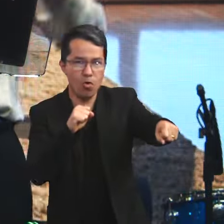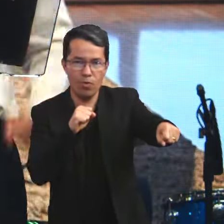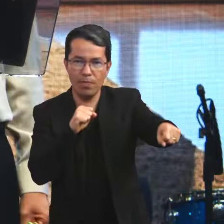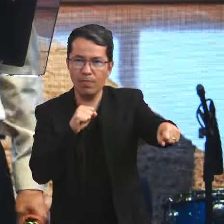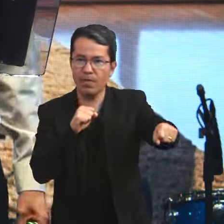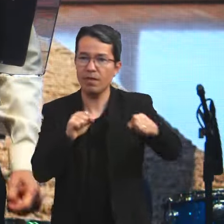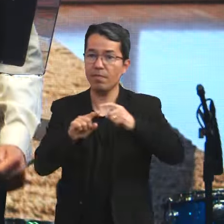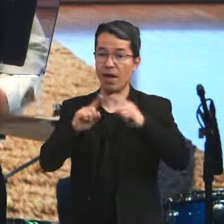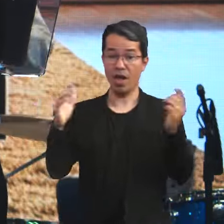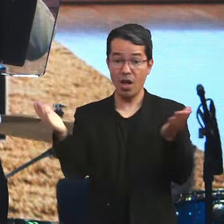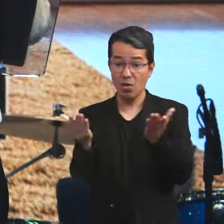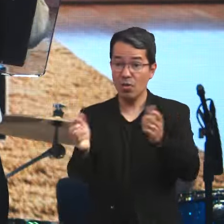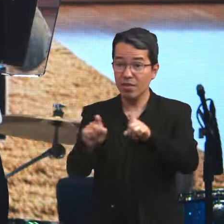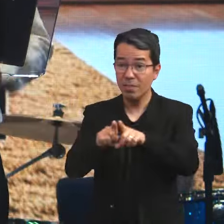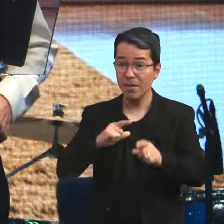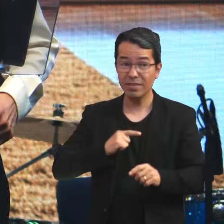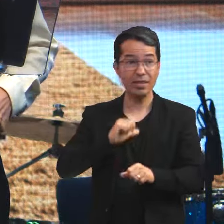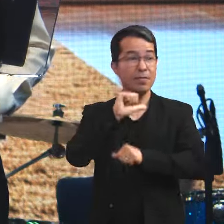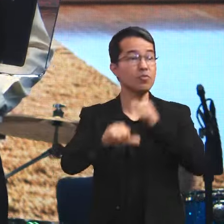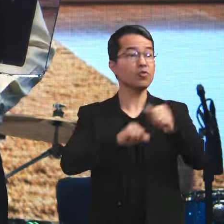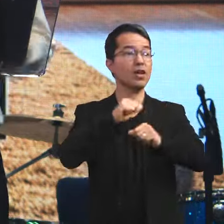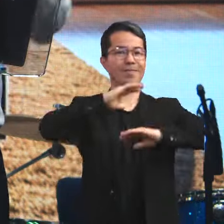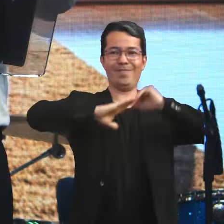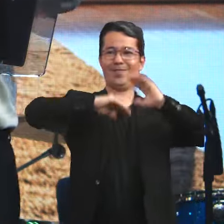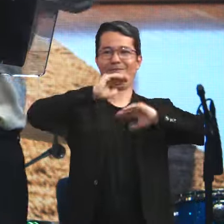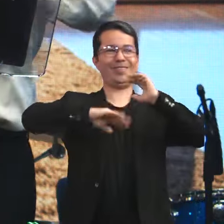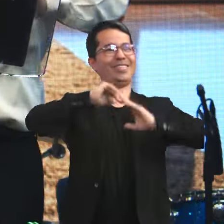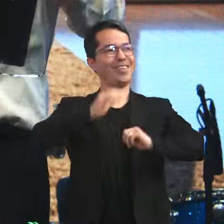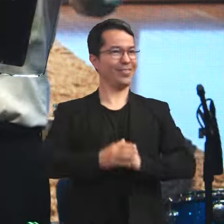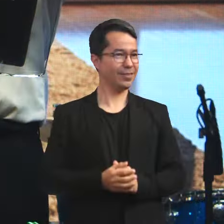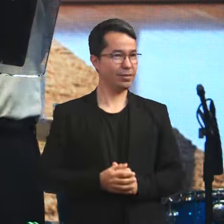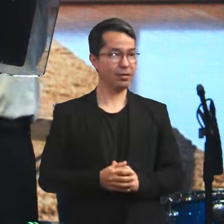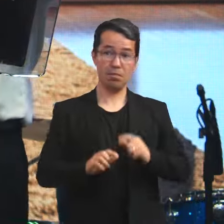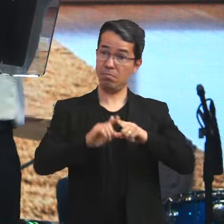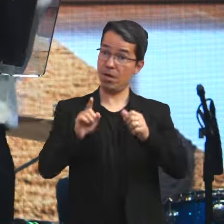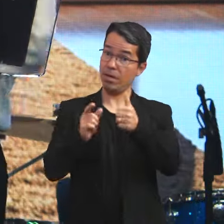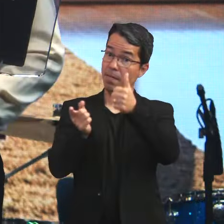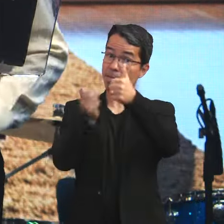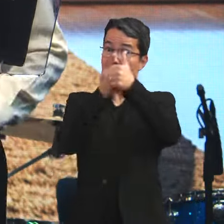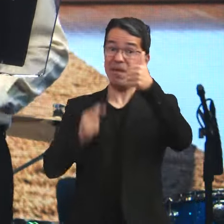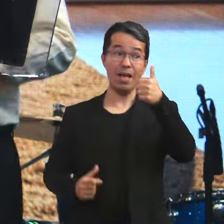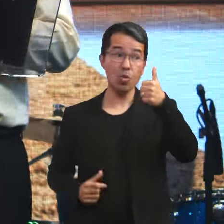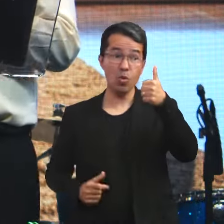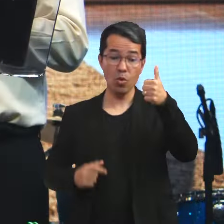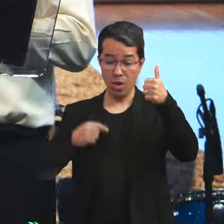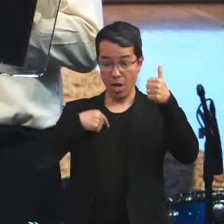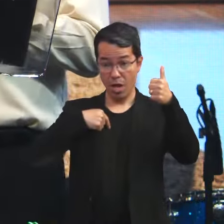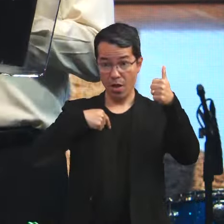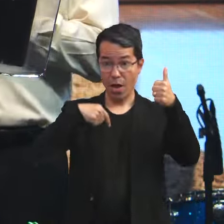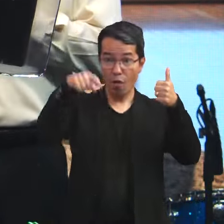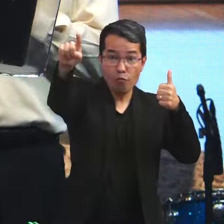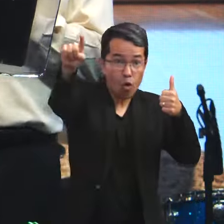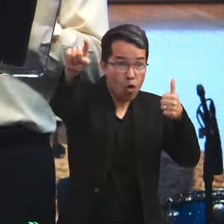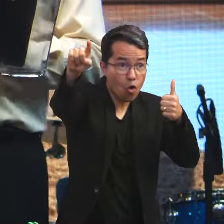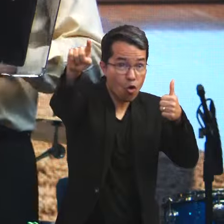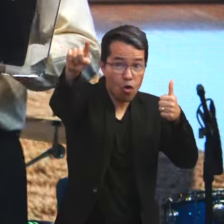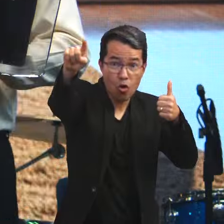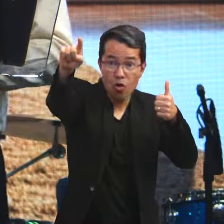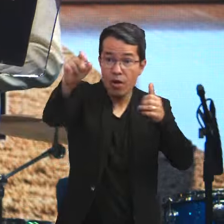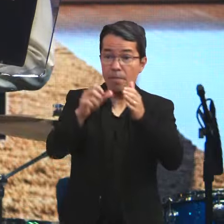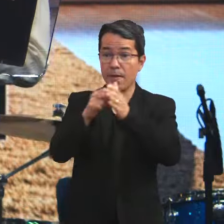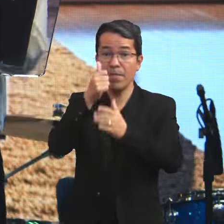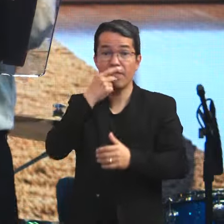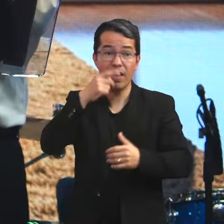se con profal Então se transformar n profal peroe de de se tornou de